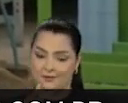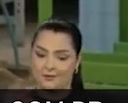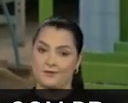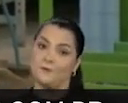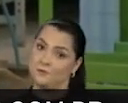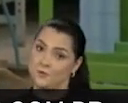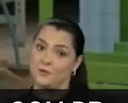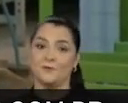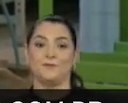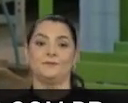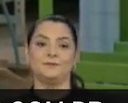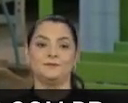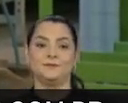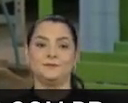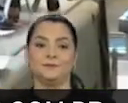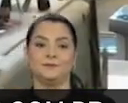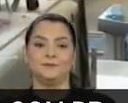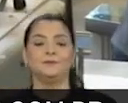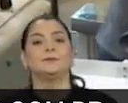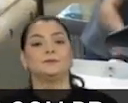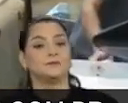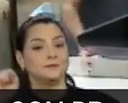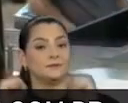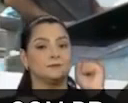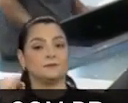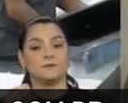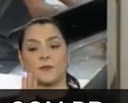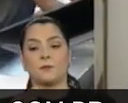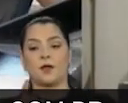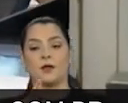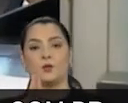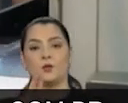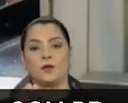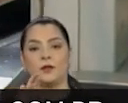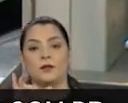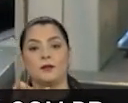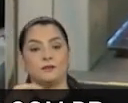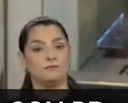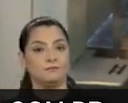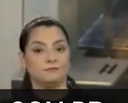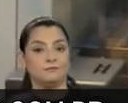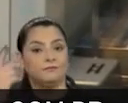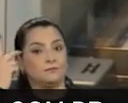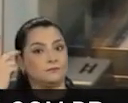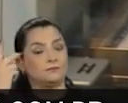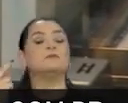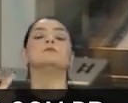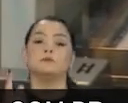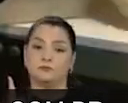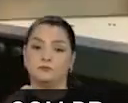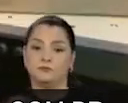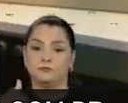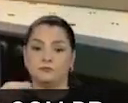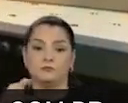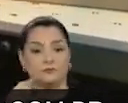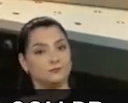o meu pacotinho. A fábrica fica em Barueri, na Grande São Paulo, e é aqui que desde 1970